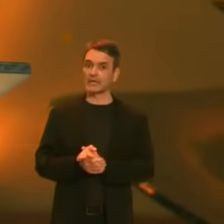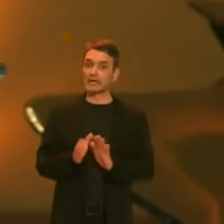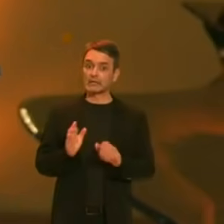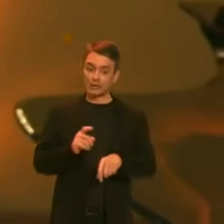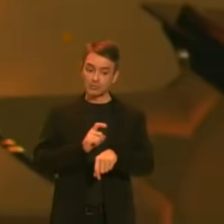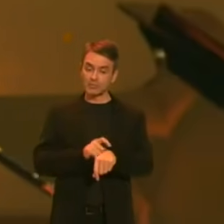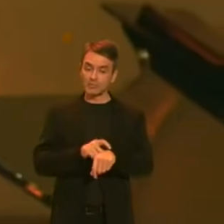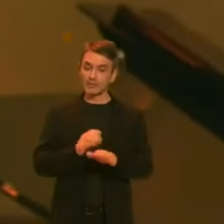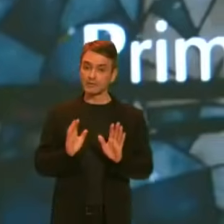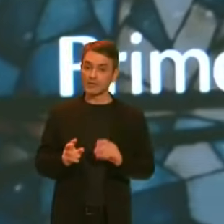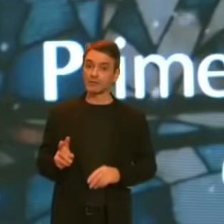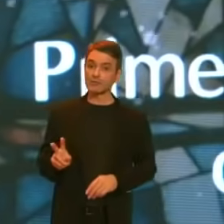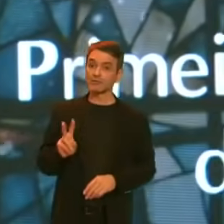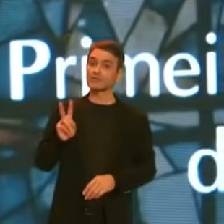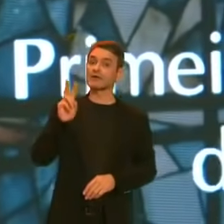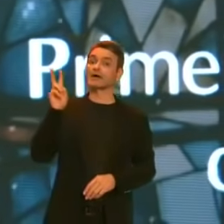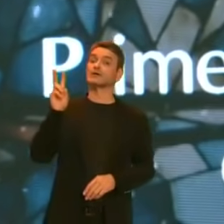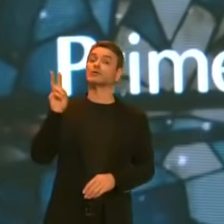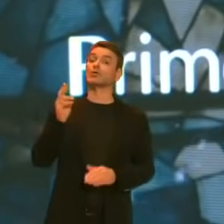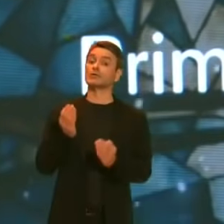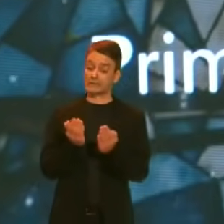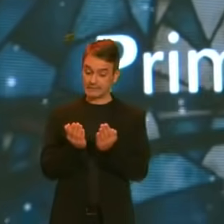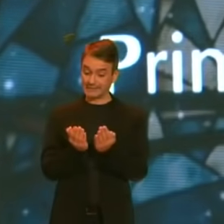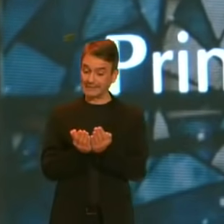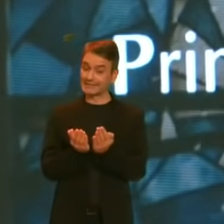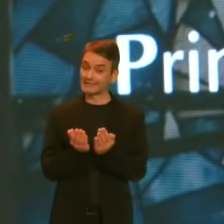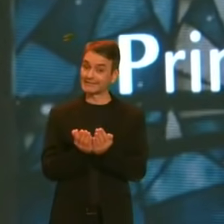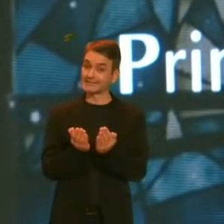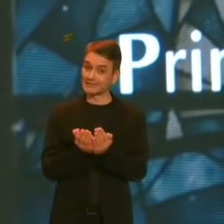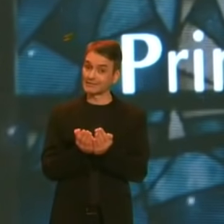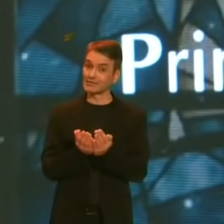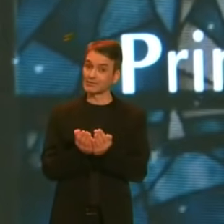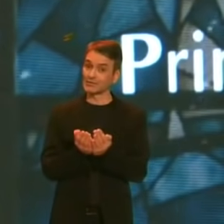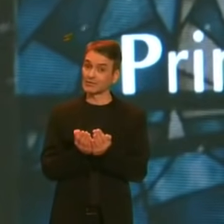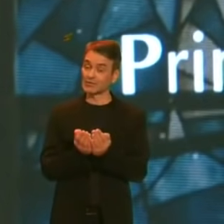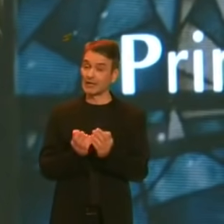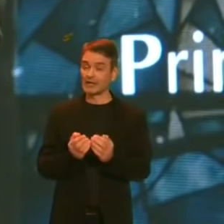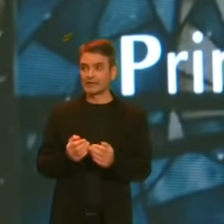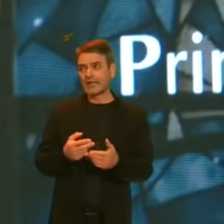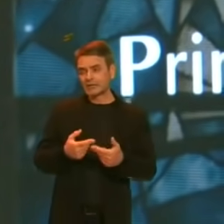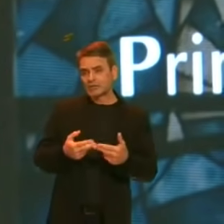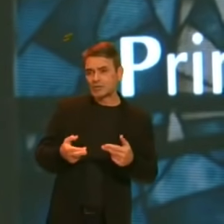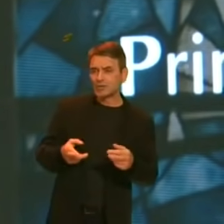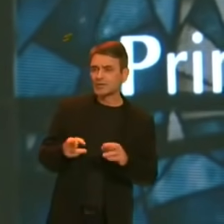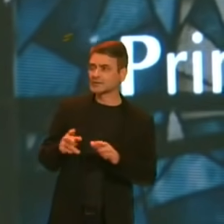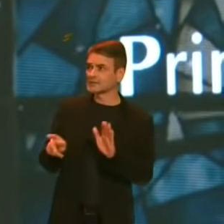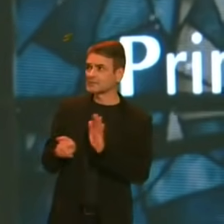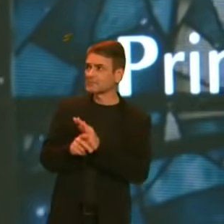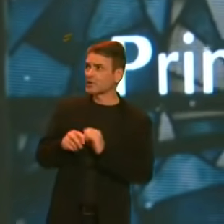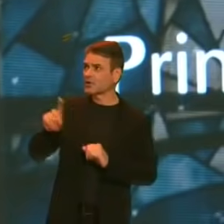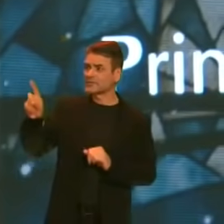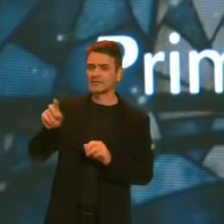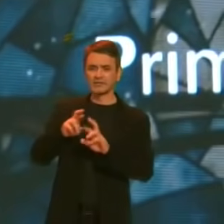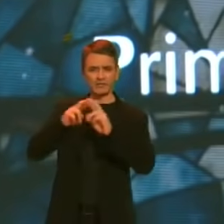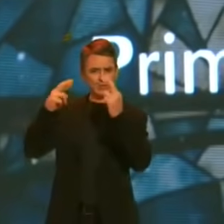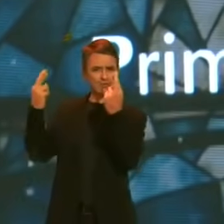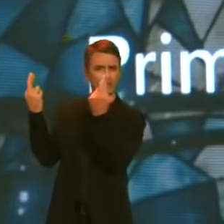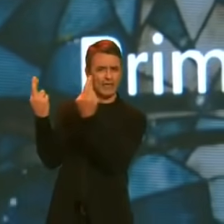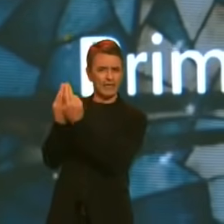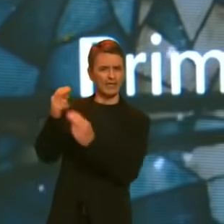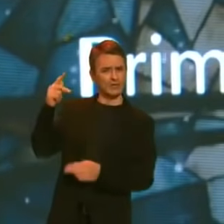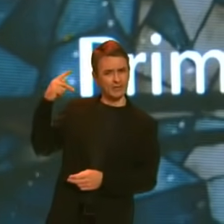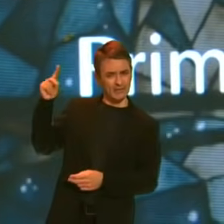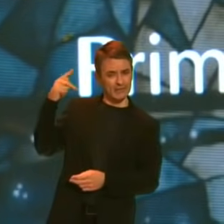os valores cristãos, os valores do reino de Deus, que fizeram durante muito